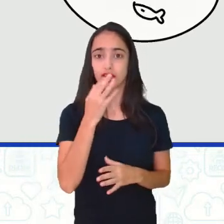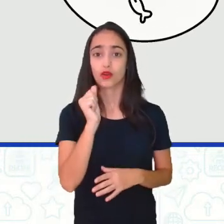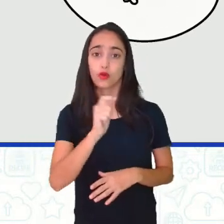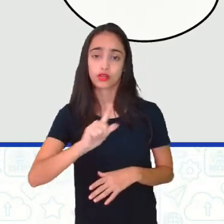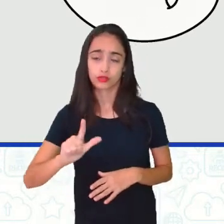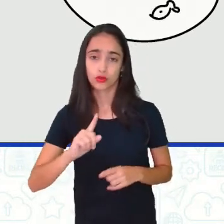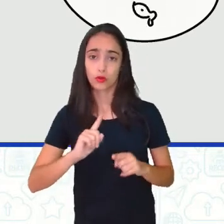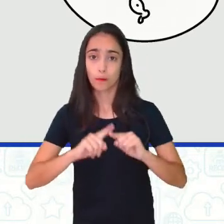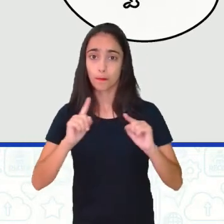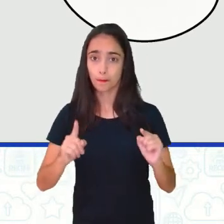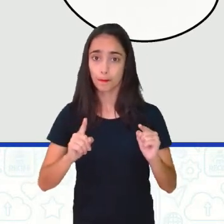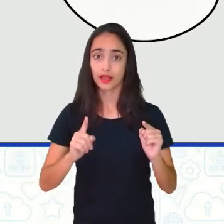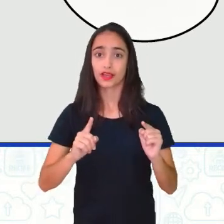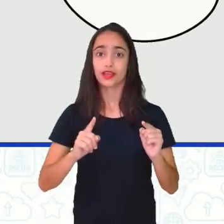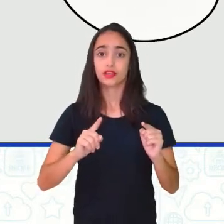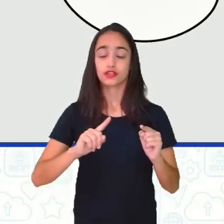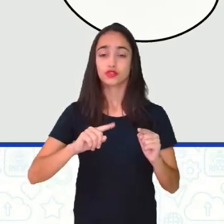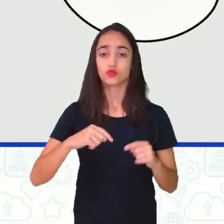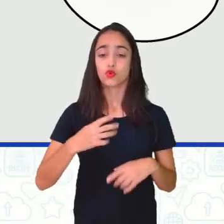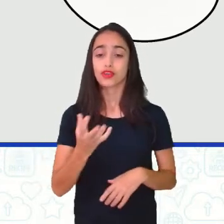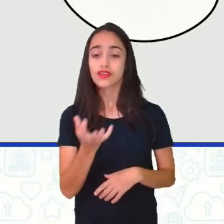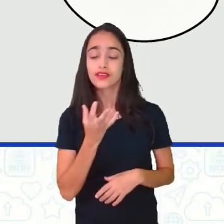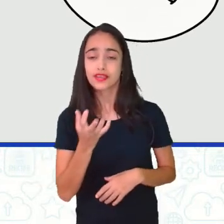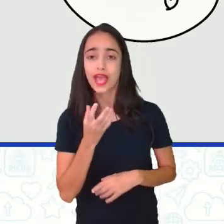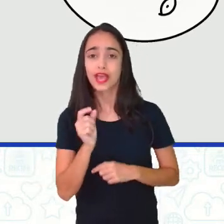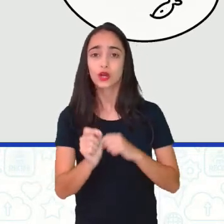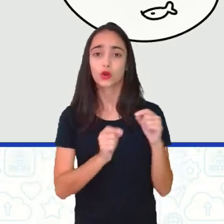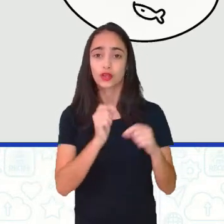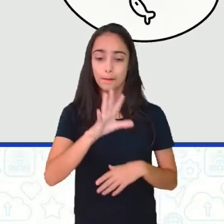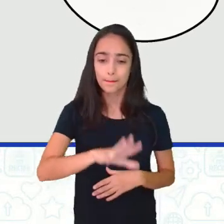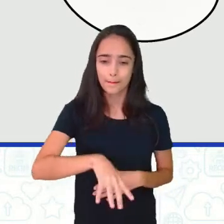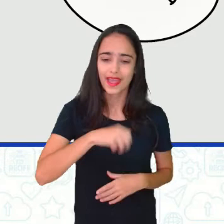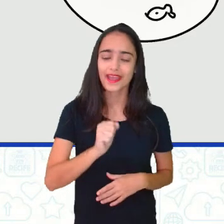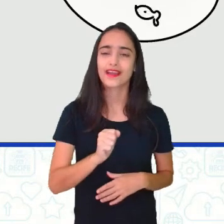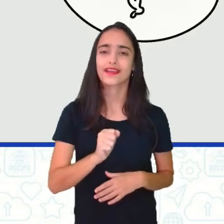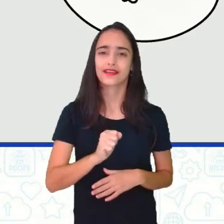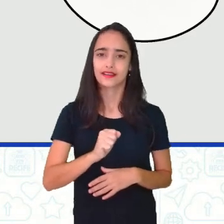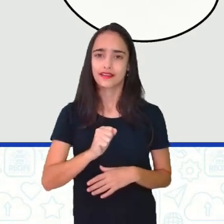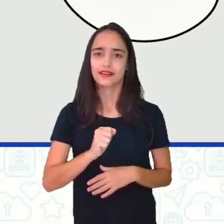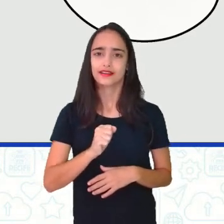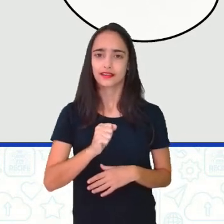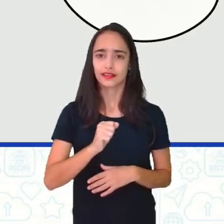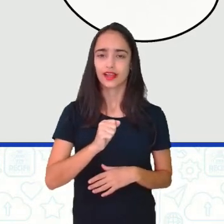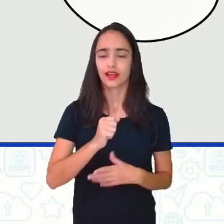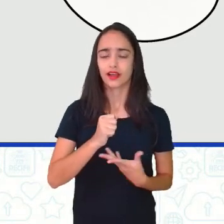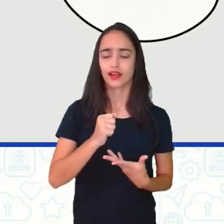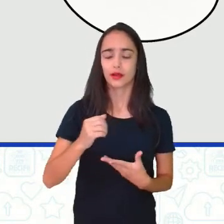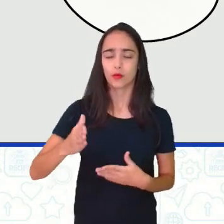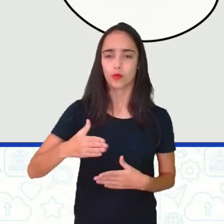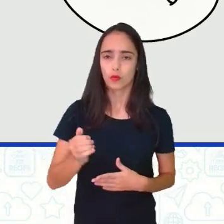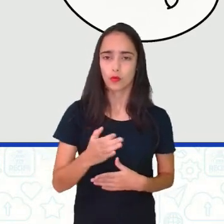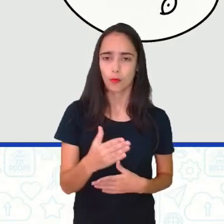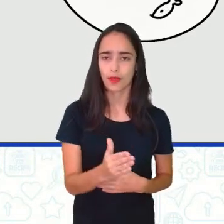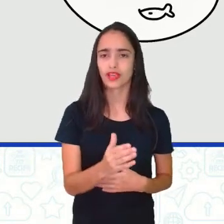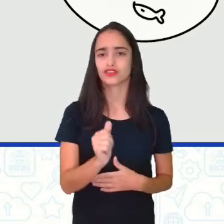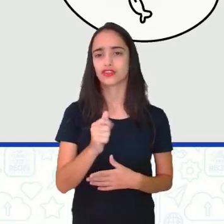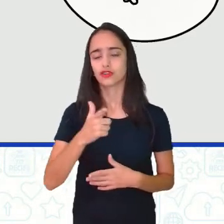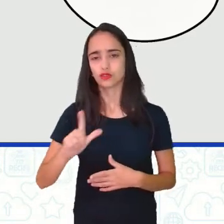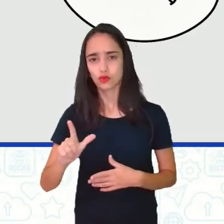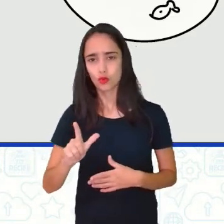evento, pescar um peixinho azul, está aí determinado pelo esse espaço amarelo, que tem 4 peixinhos